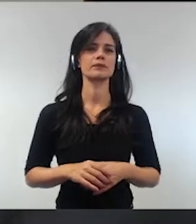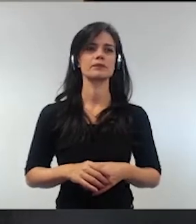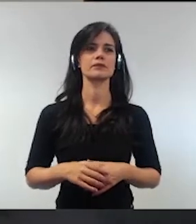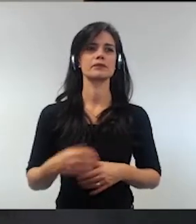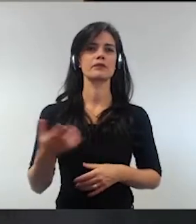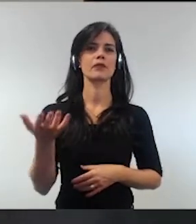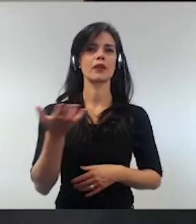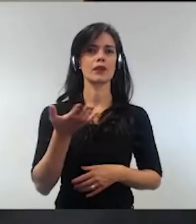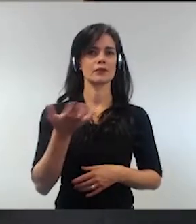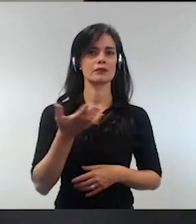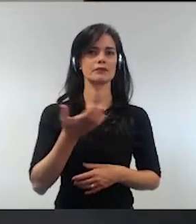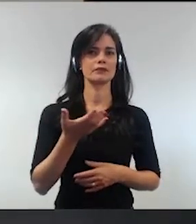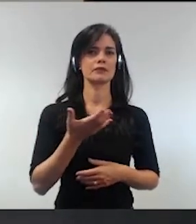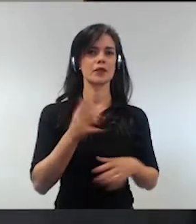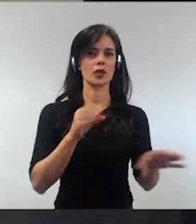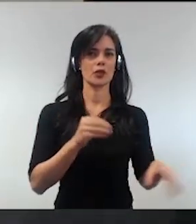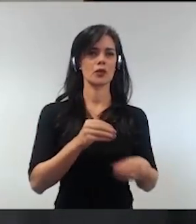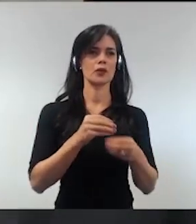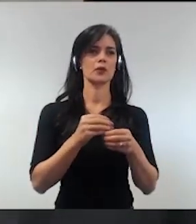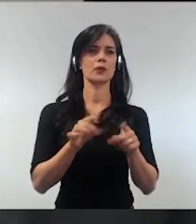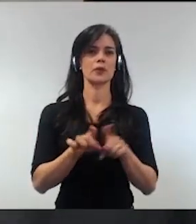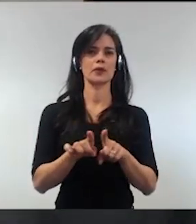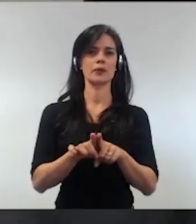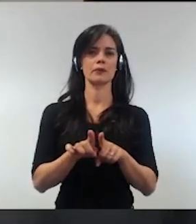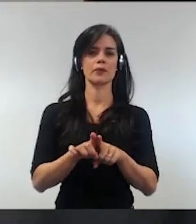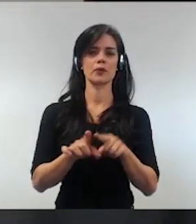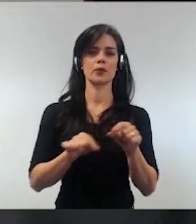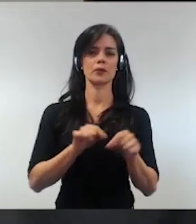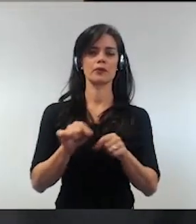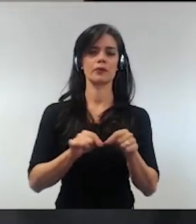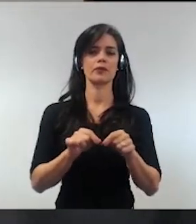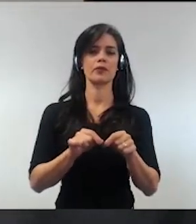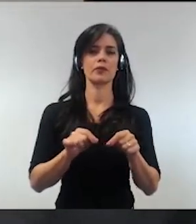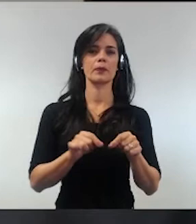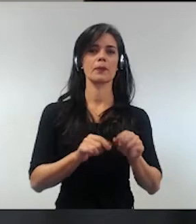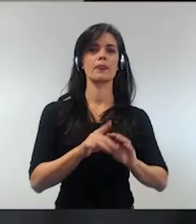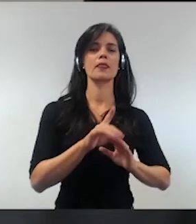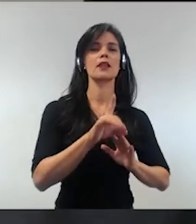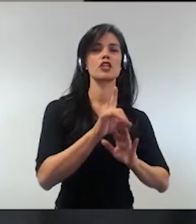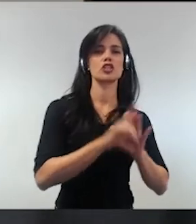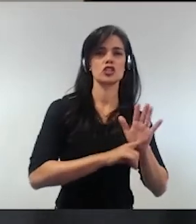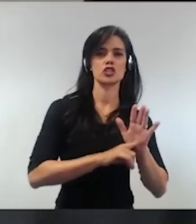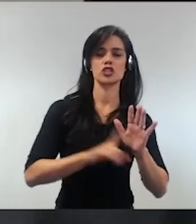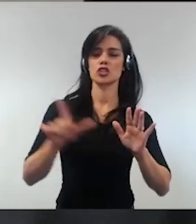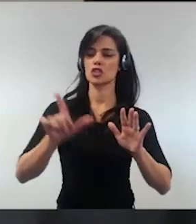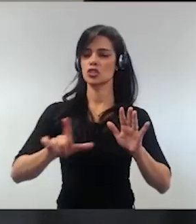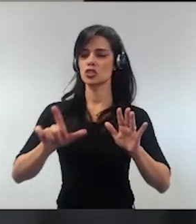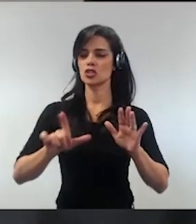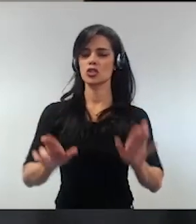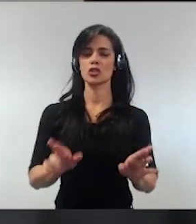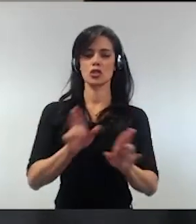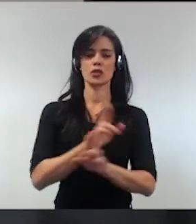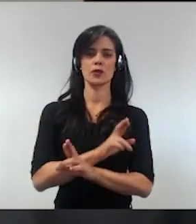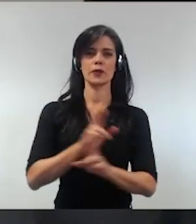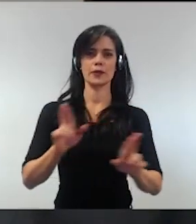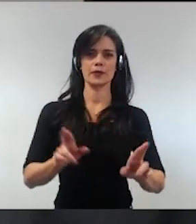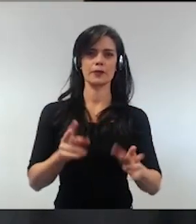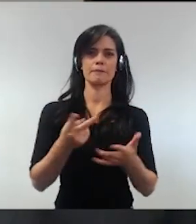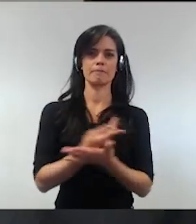Eu queria acrescentar que essa relação que o professor Técio Sampaio Ferraz